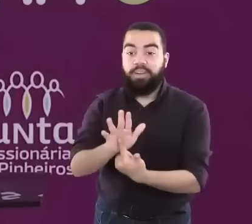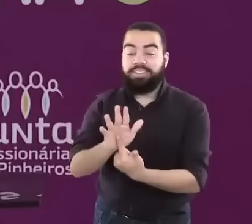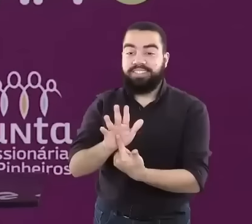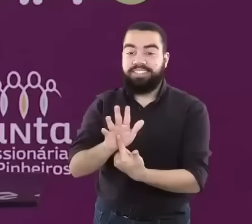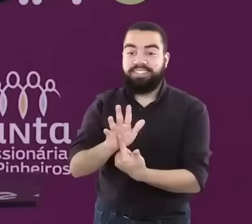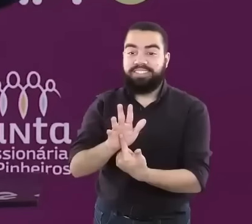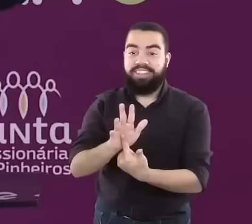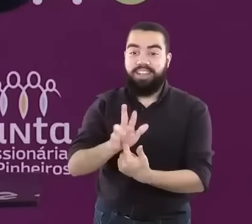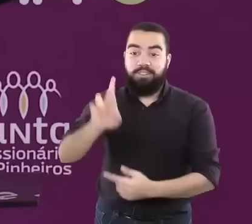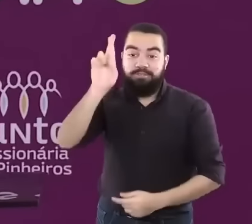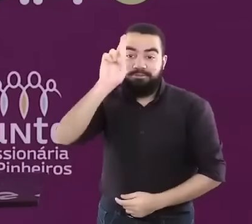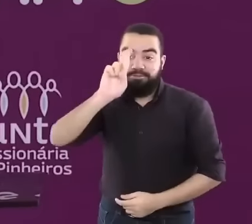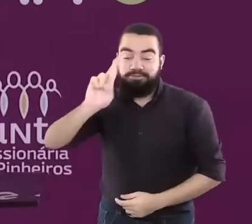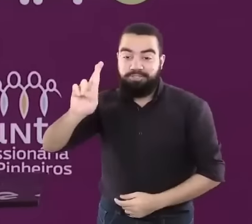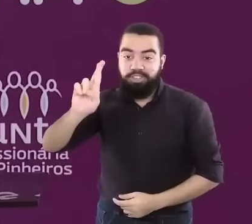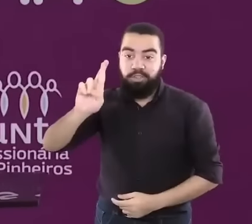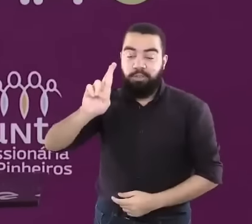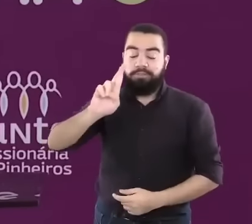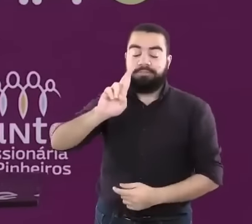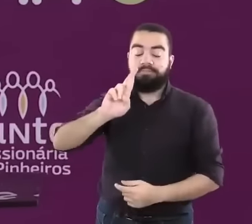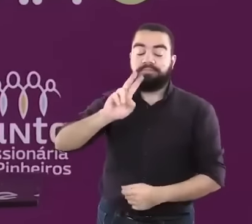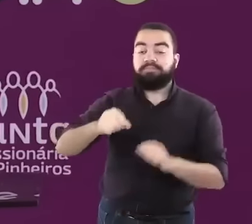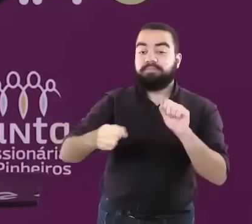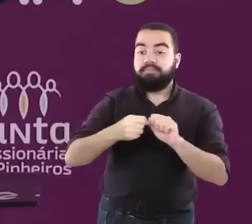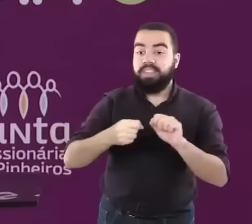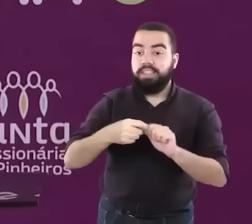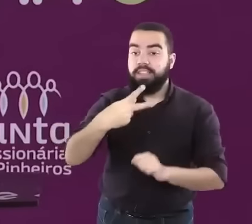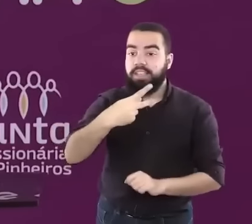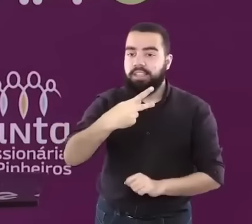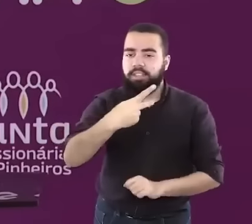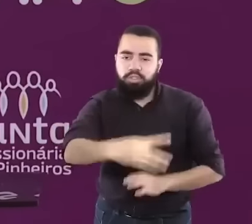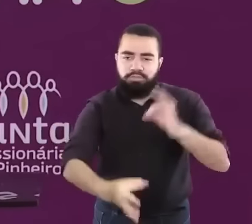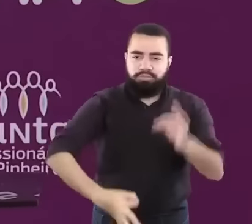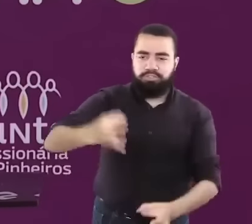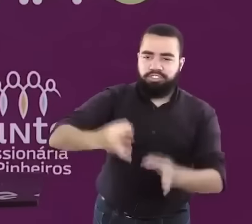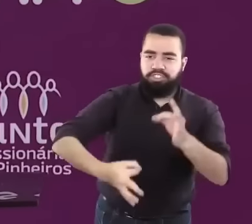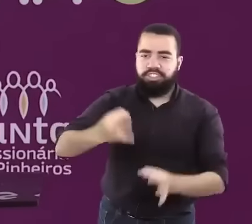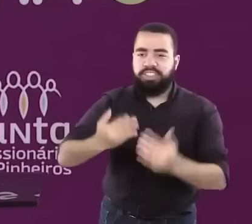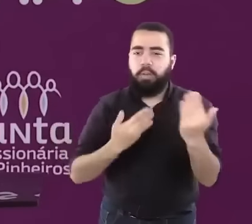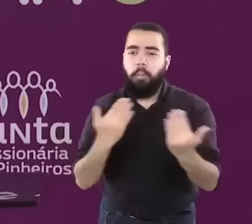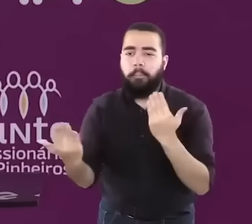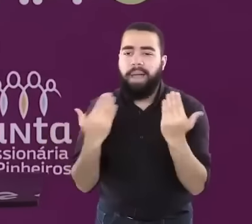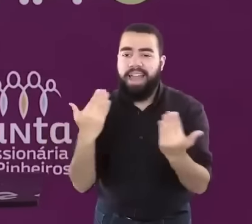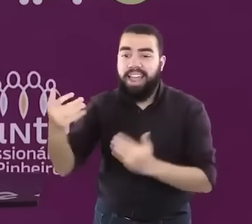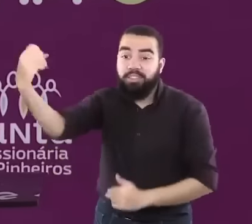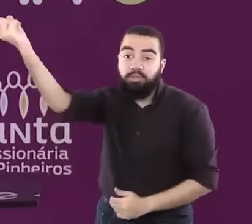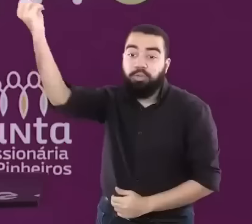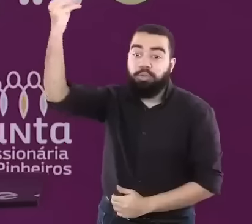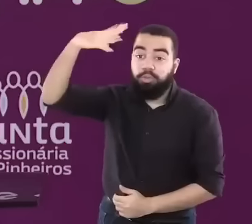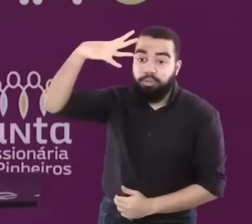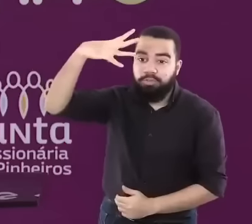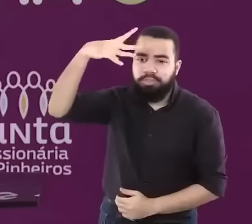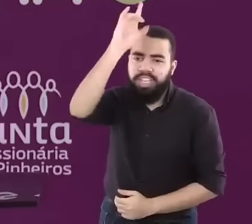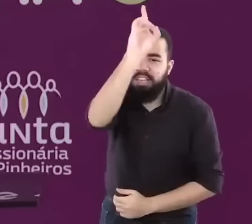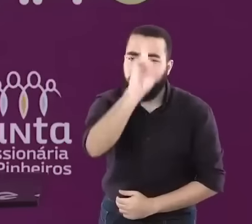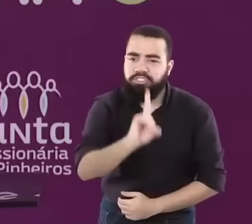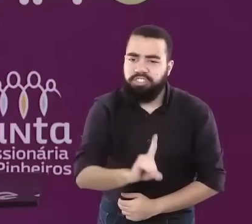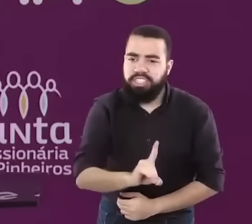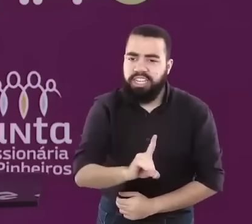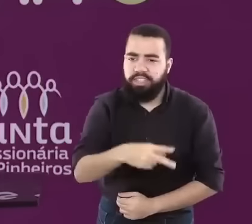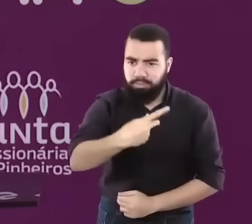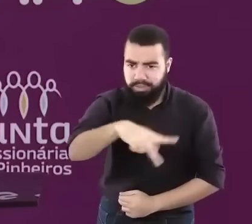fará sobressair a tua justiça como a luz e o teu direito como o só o quê ao meio